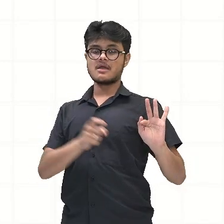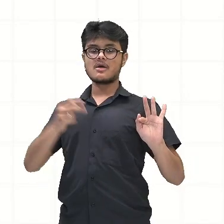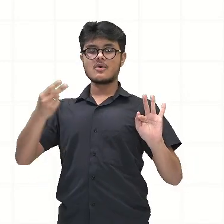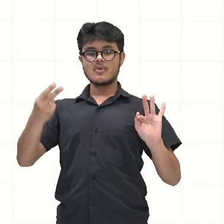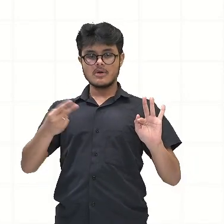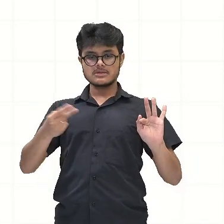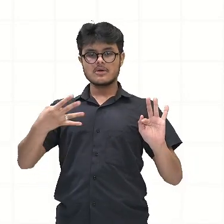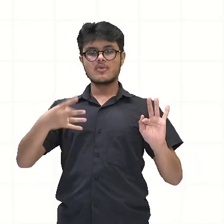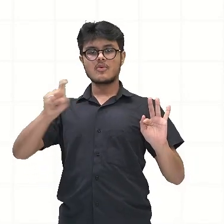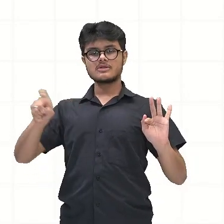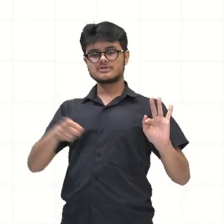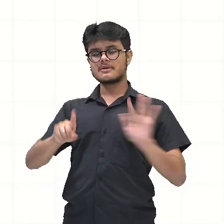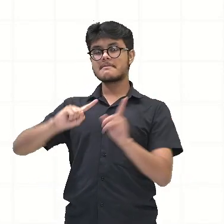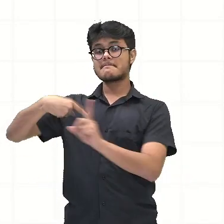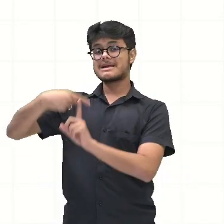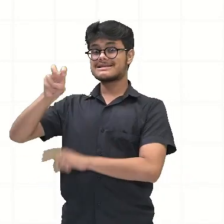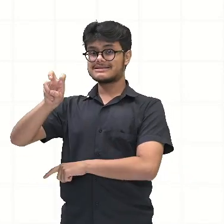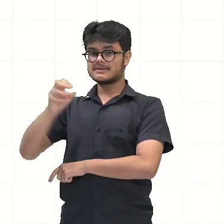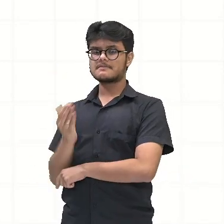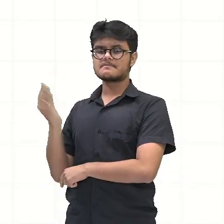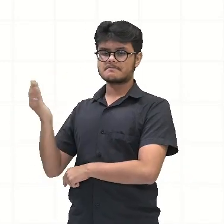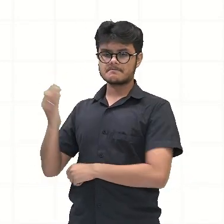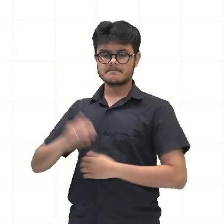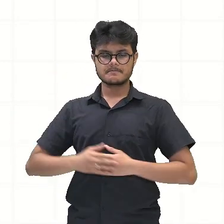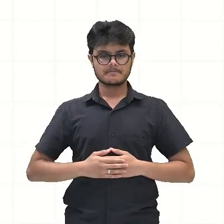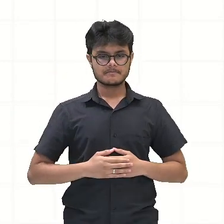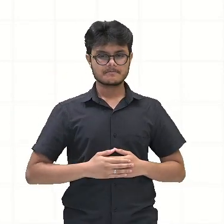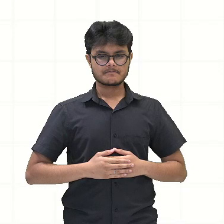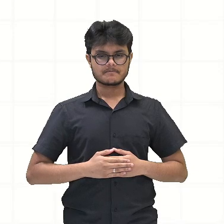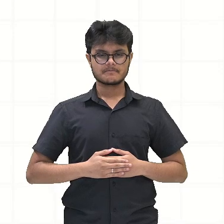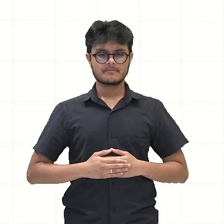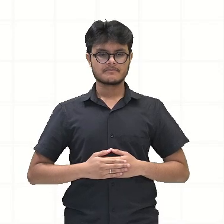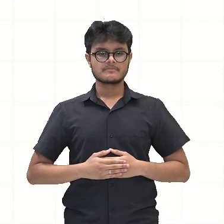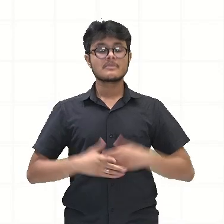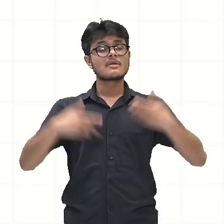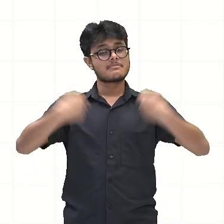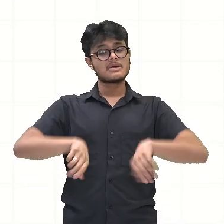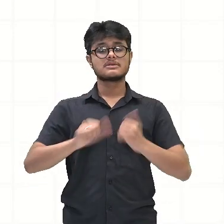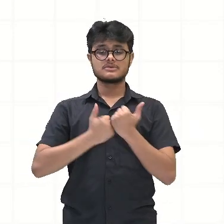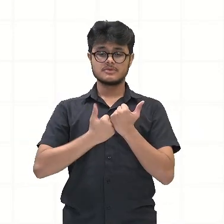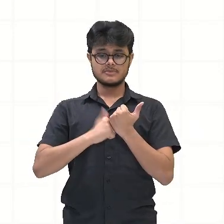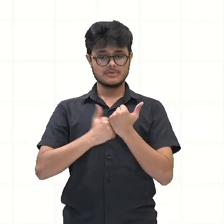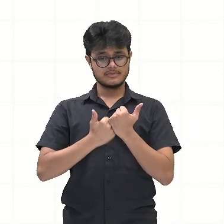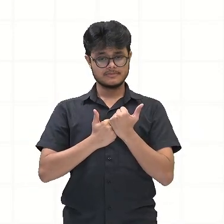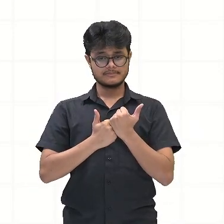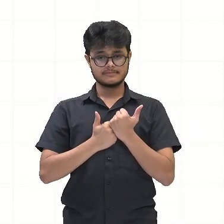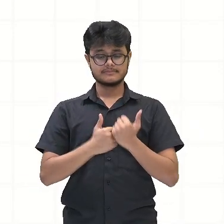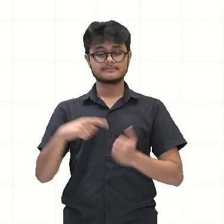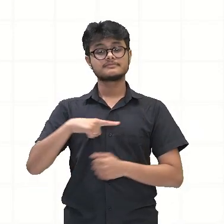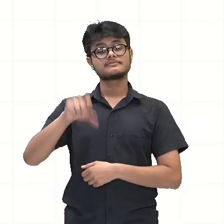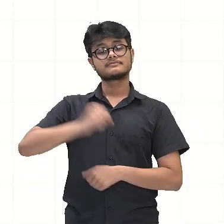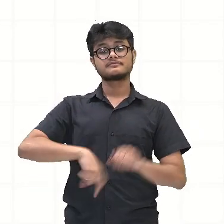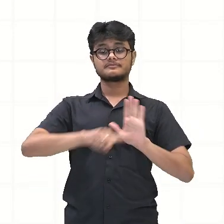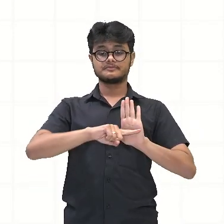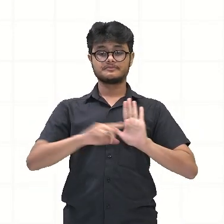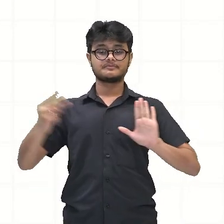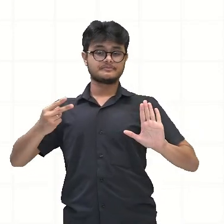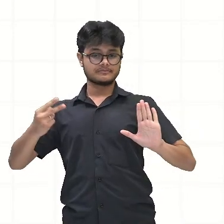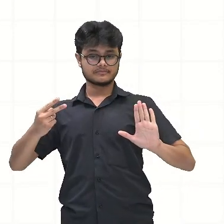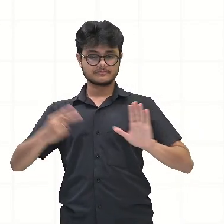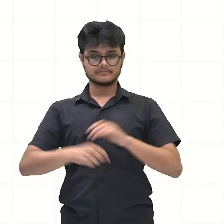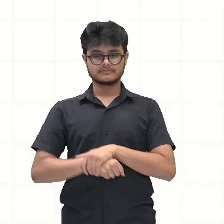6x ao quadrado menos 4x mais 5. Para isso, o que é que eu vou fazer? Eu vou substituir o menos 2,